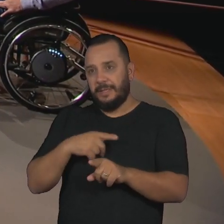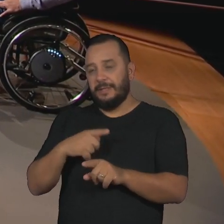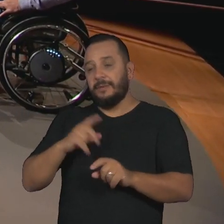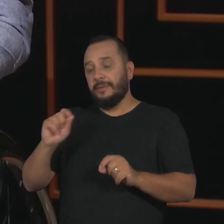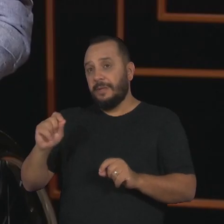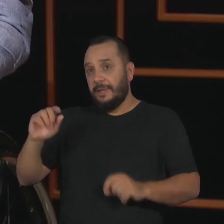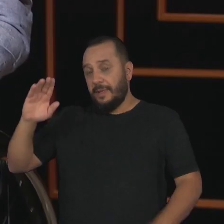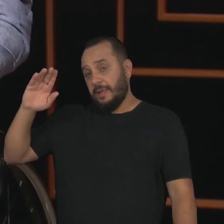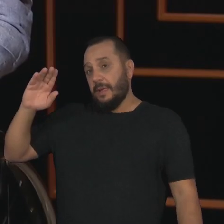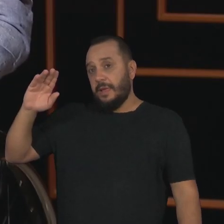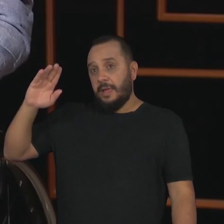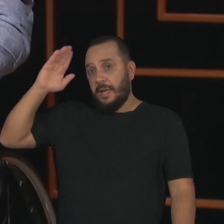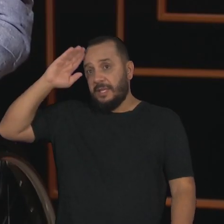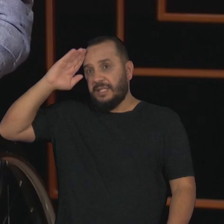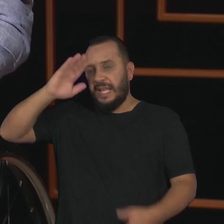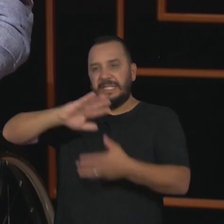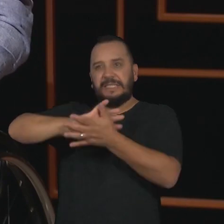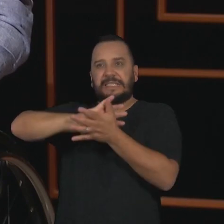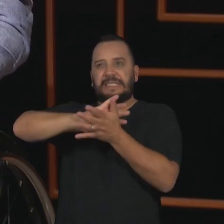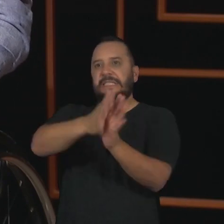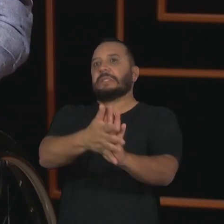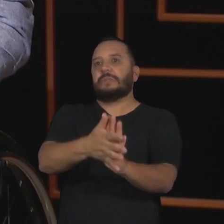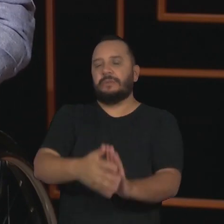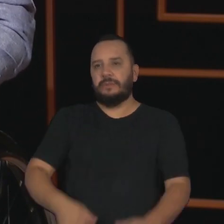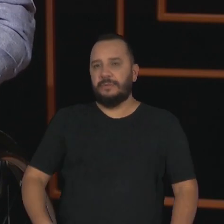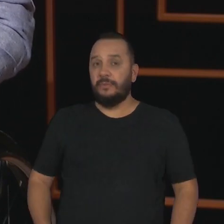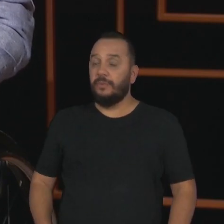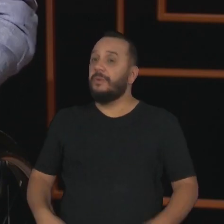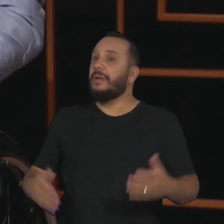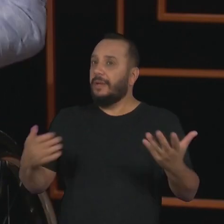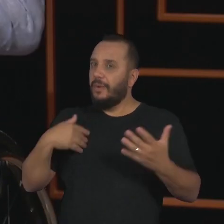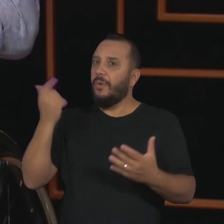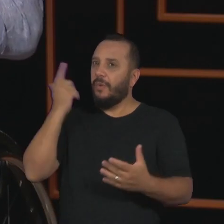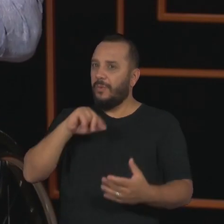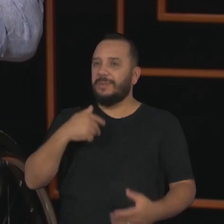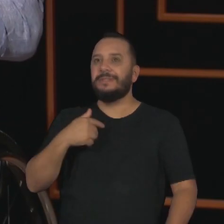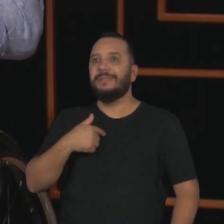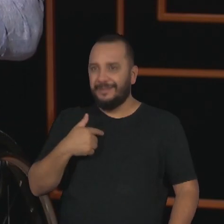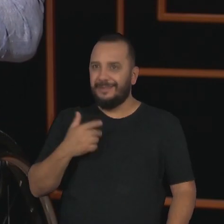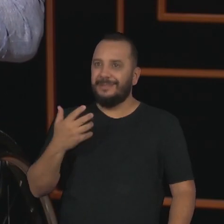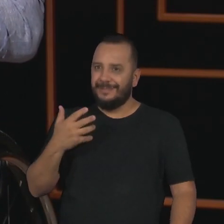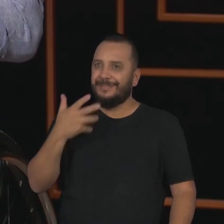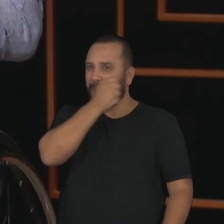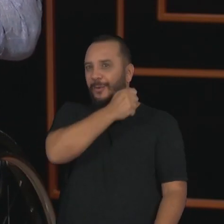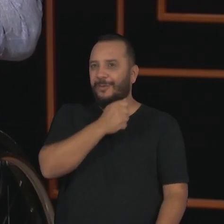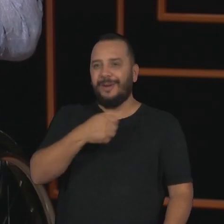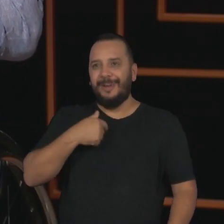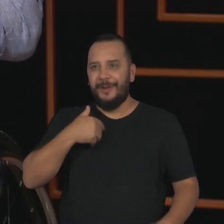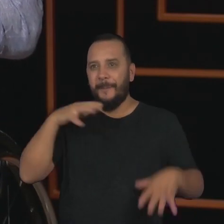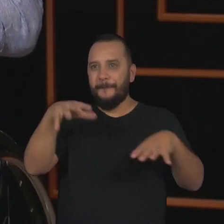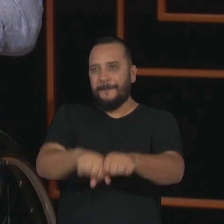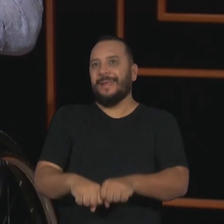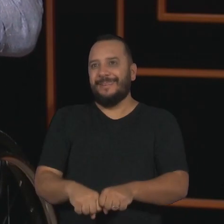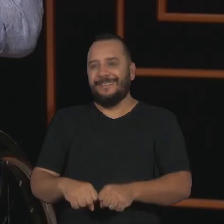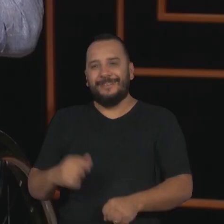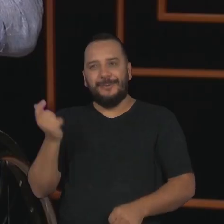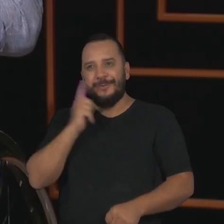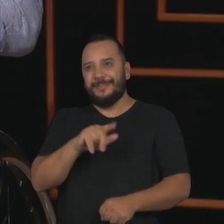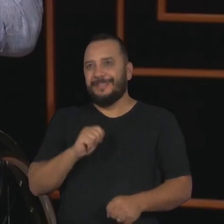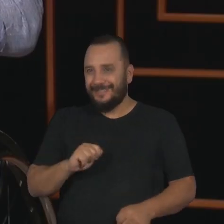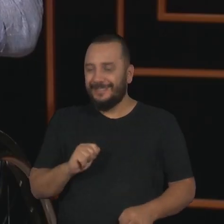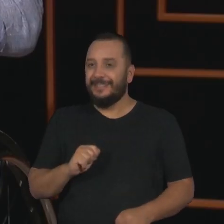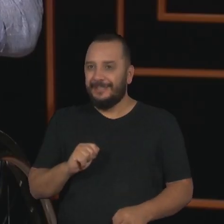salvar pedaços dela. Hoje eu recuperei o 1, 2, 3, nós refizemos